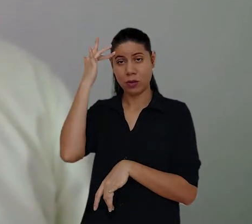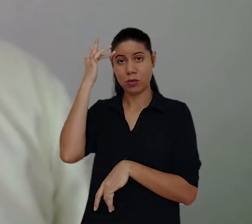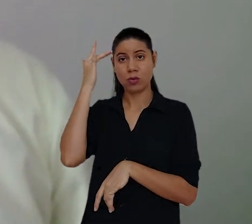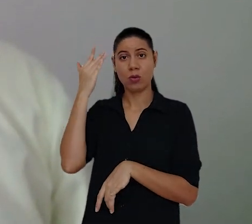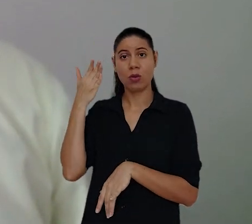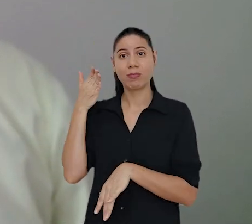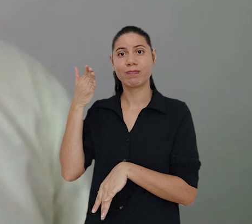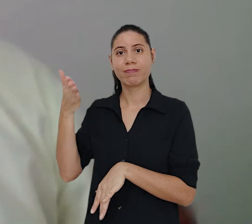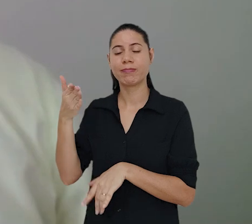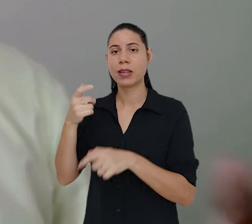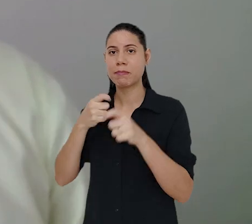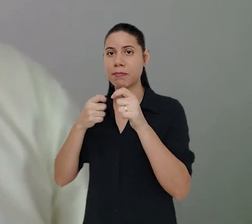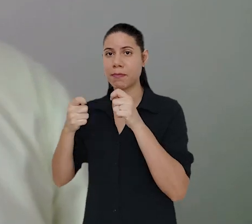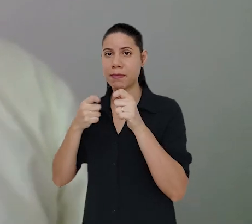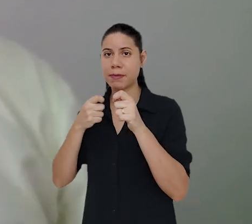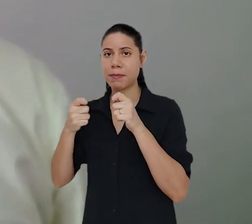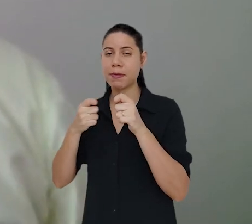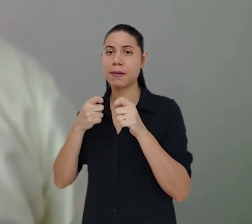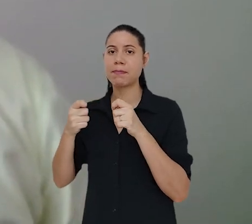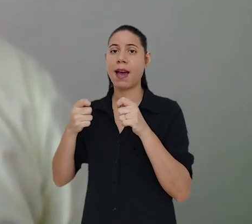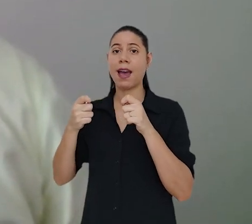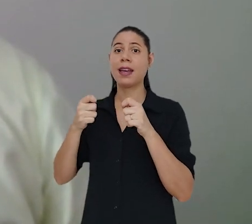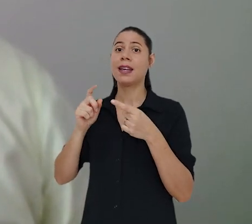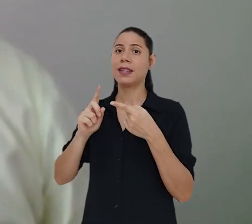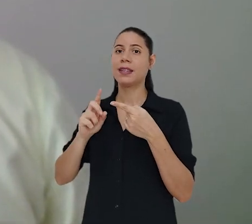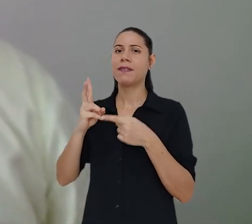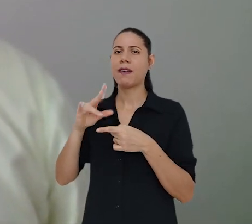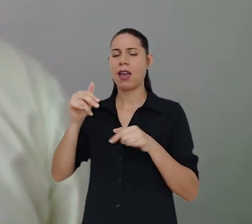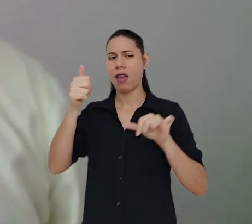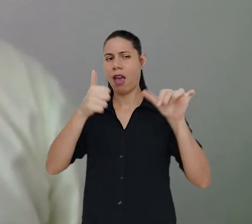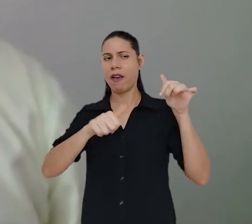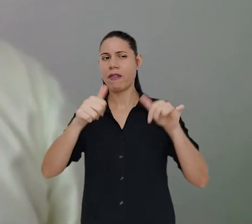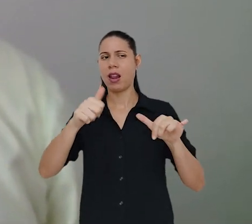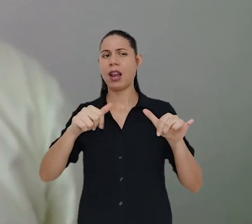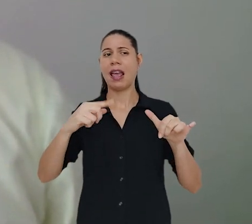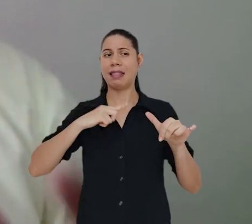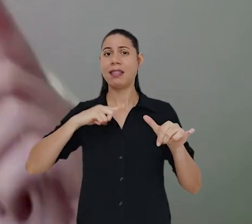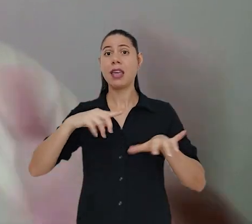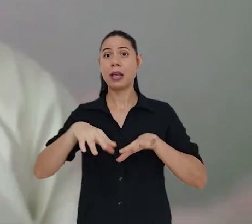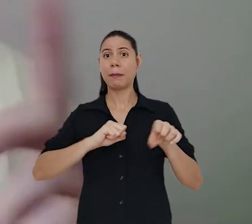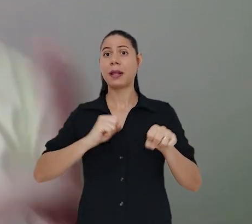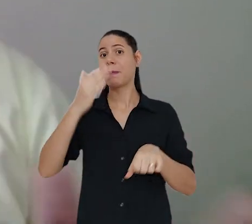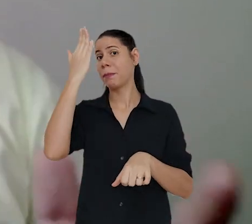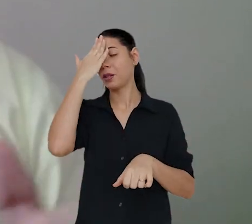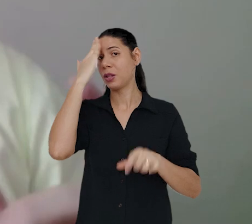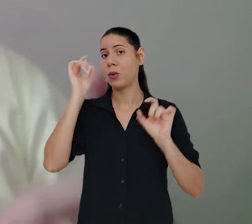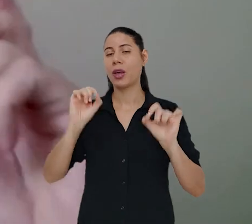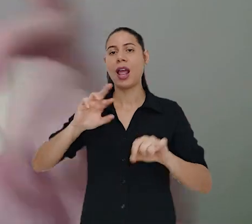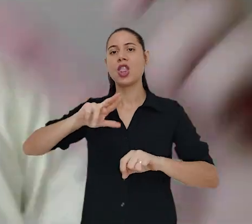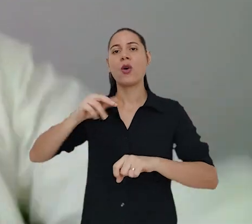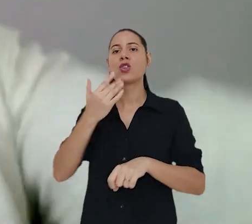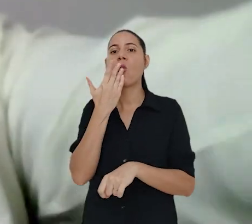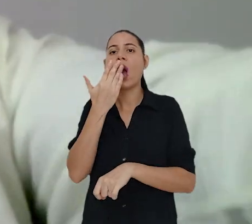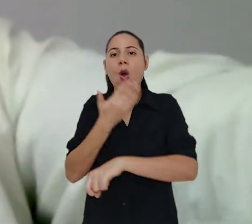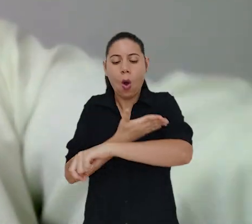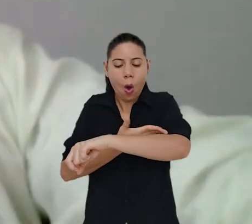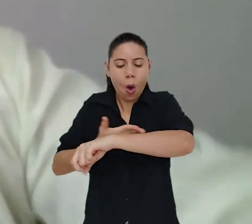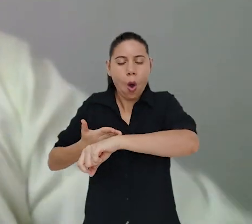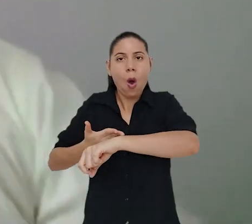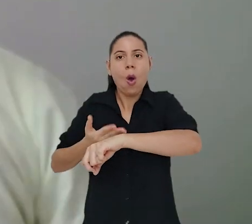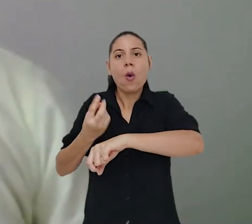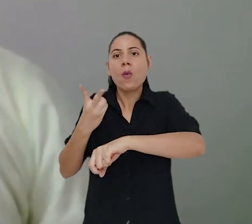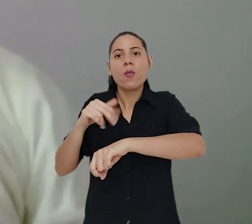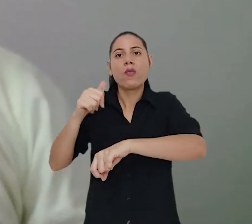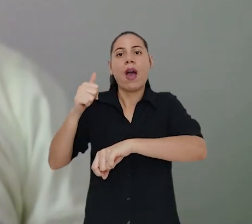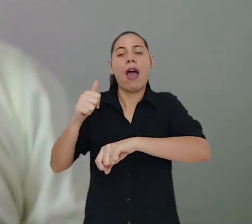está ali fazendo aquela entrevista, fazendo aquela análise, ela seja capacitada para entender que não é apenas a cor da pele que ela está vendo na